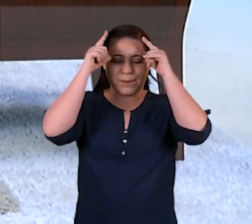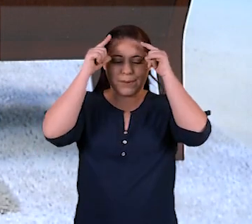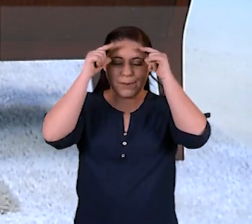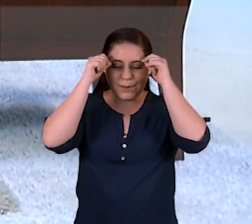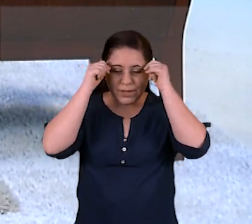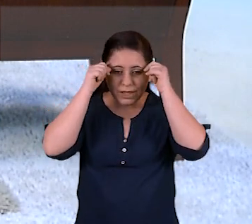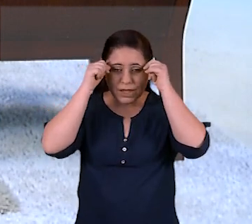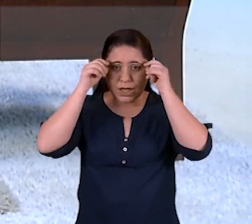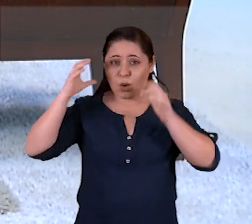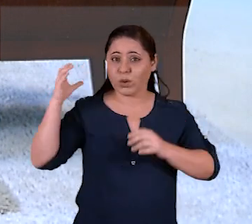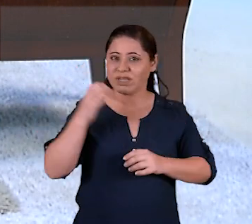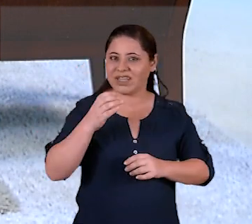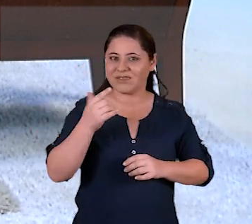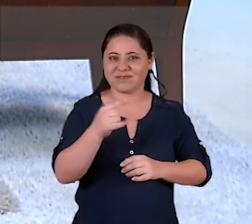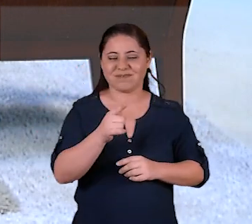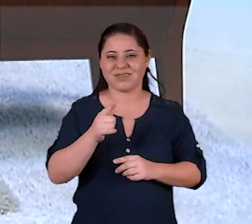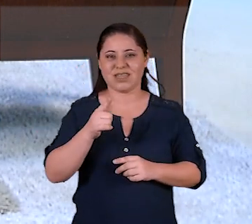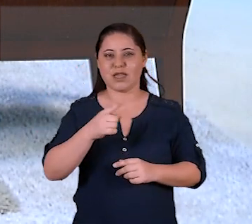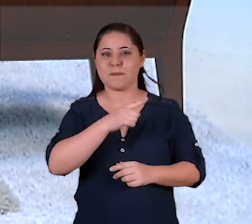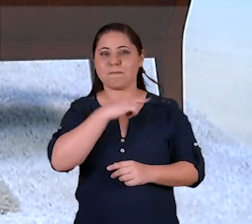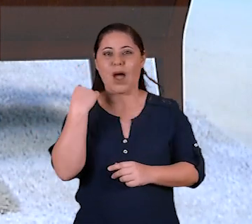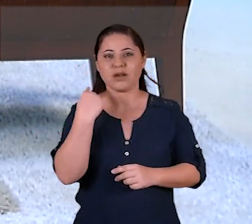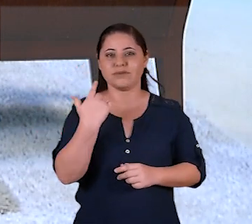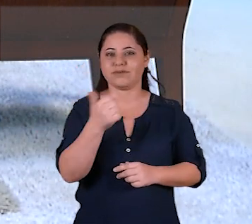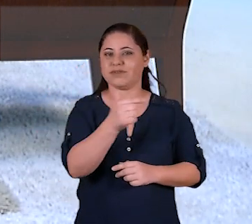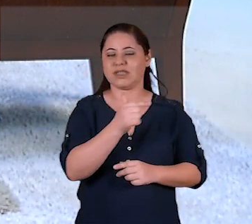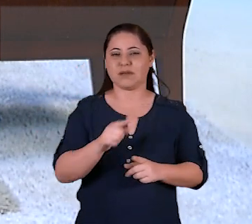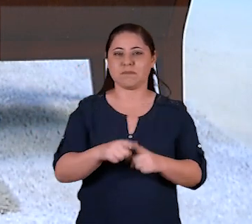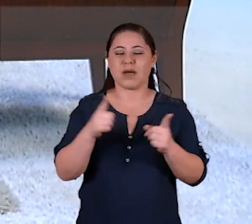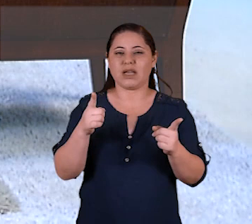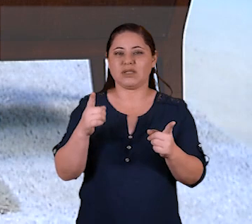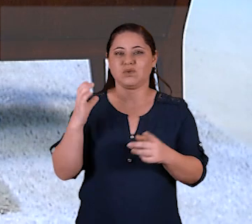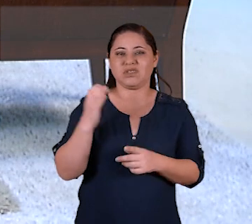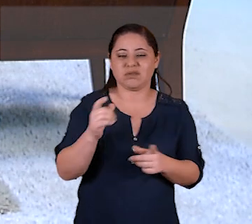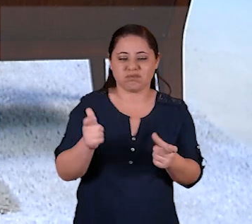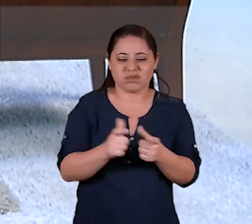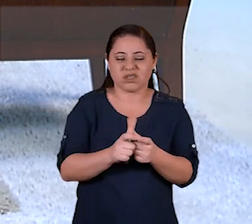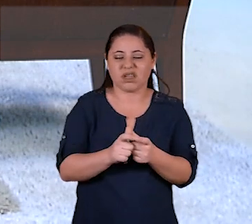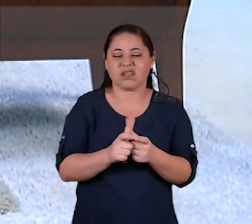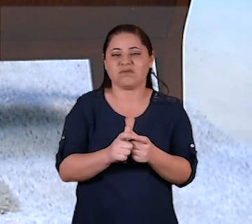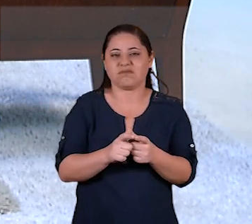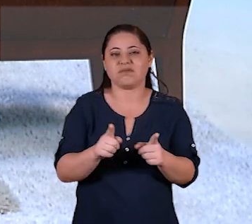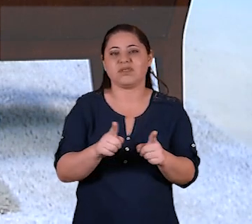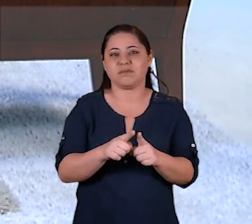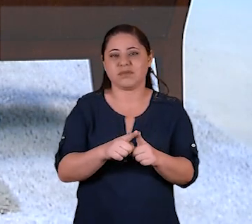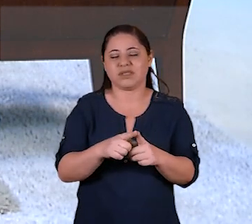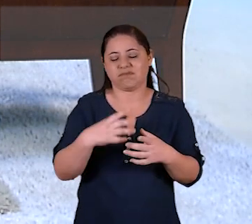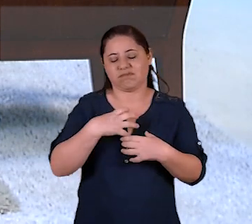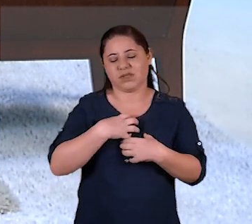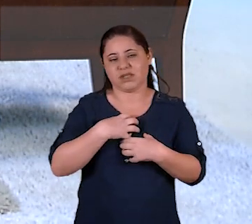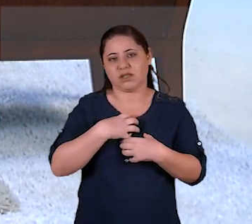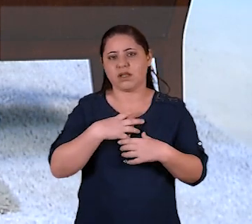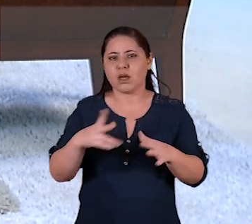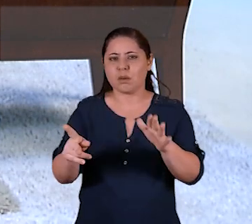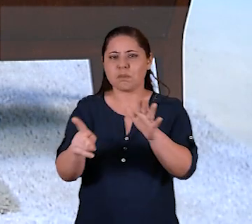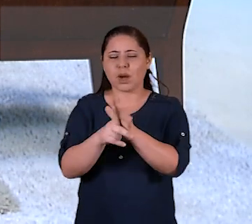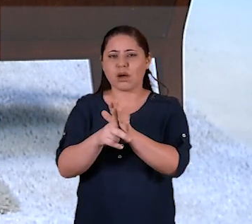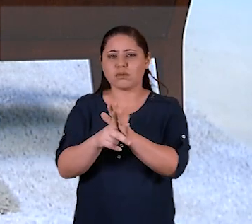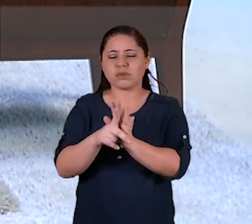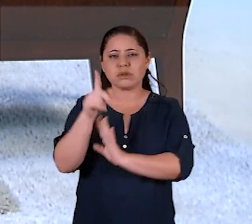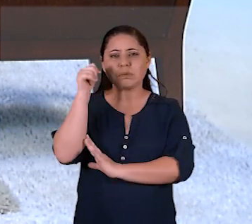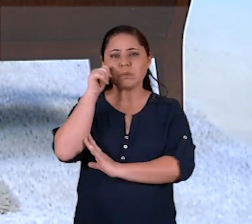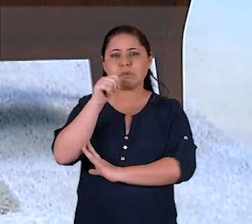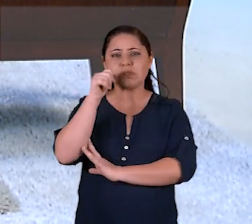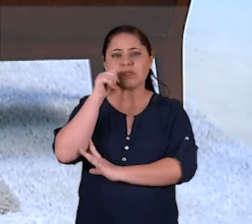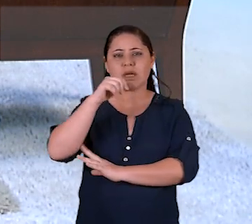crime maior, sem o óbito. Mas esses crimes pequenos também ficam marcados para a gente. E foi algo que a própria Maria da Penha não